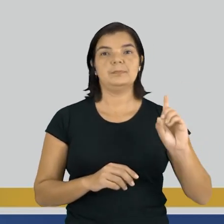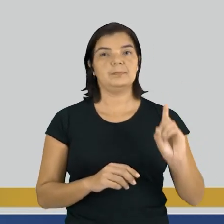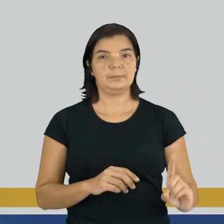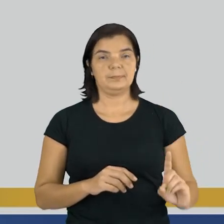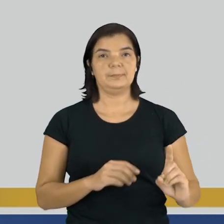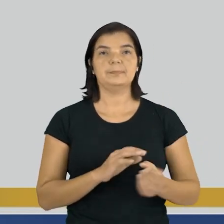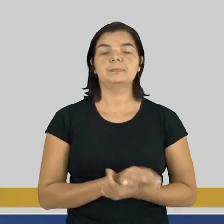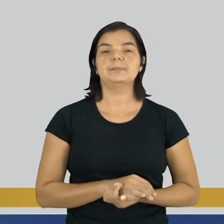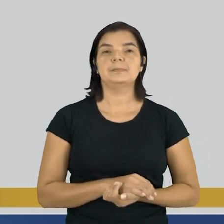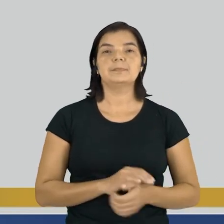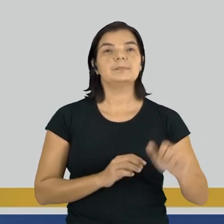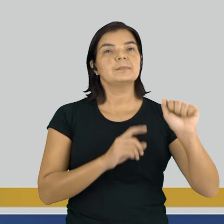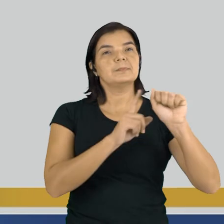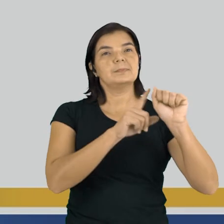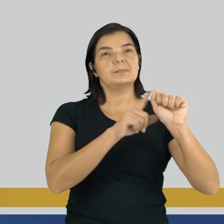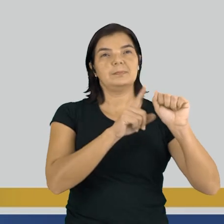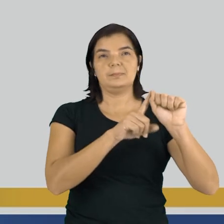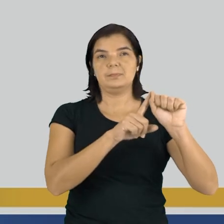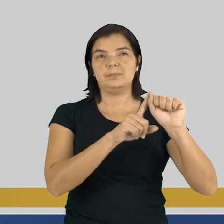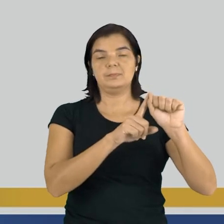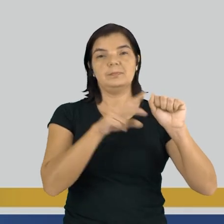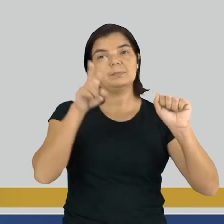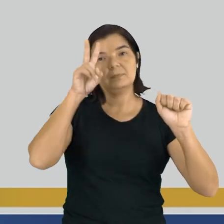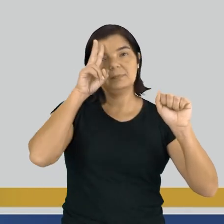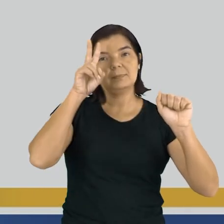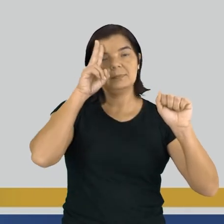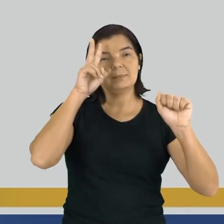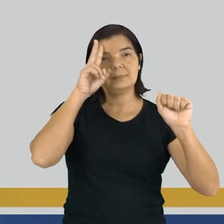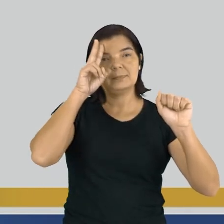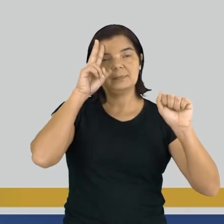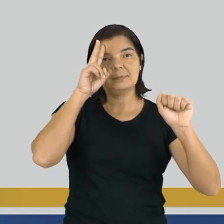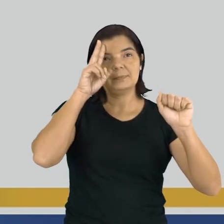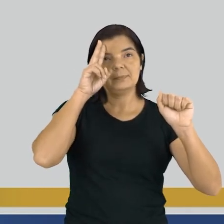D. A equipe A arrecadou na segunda-feira